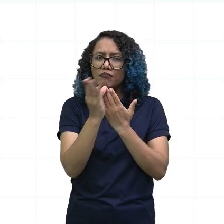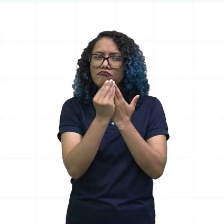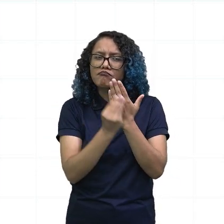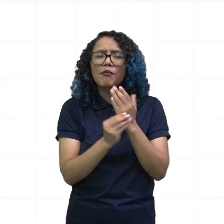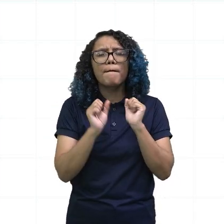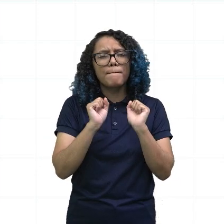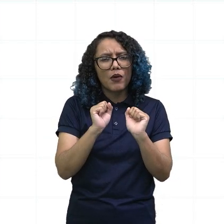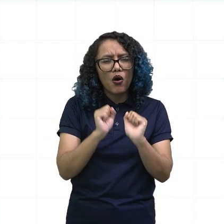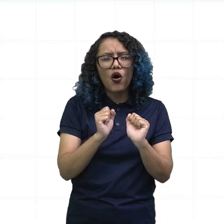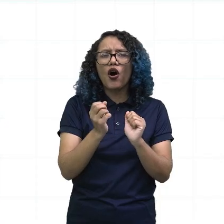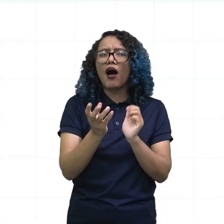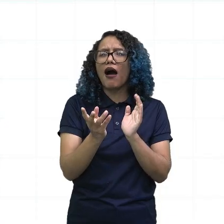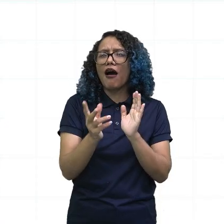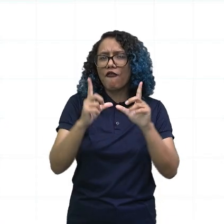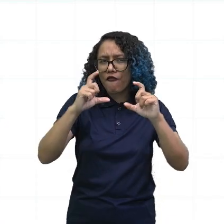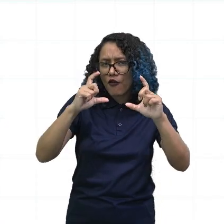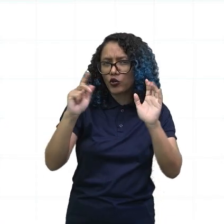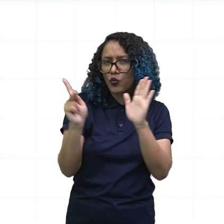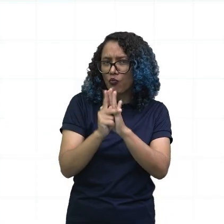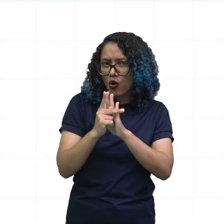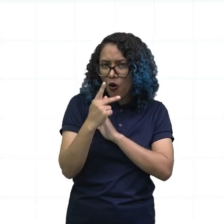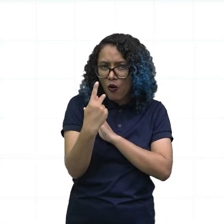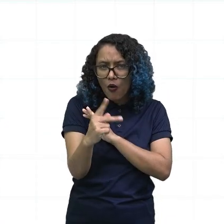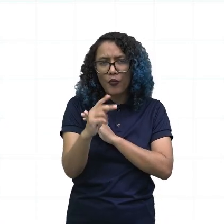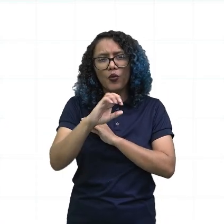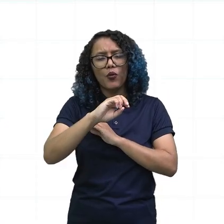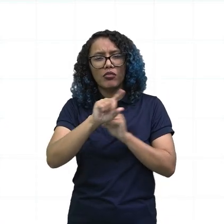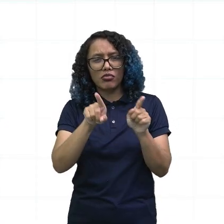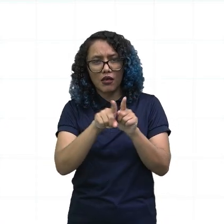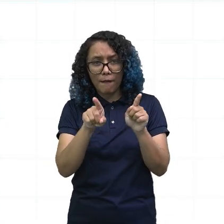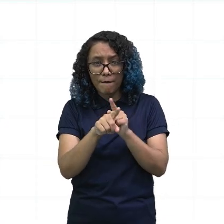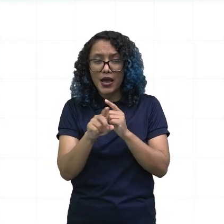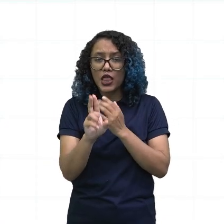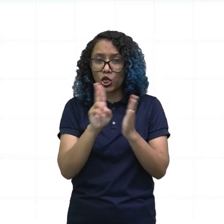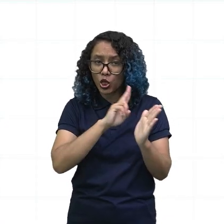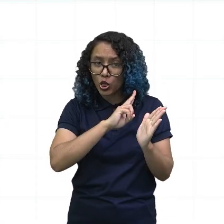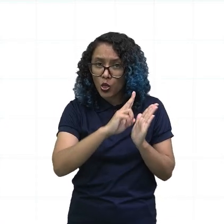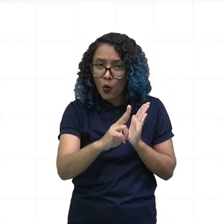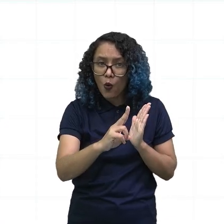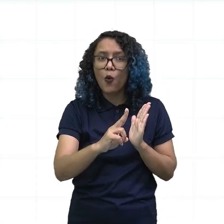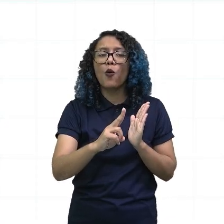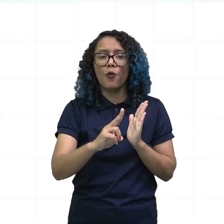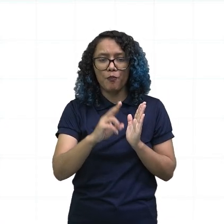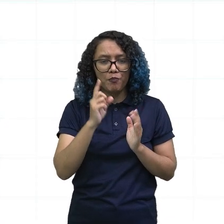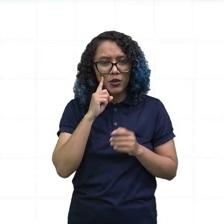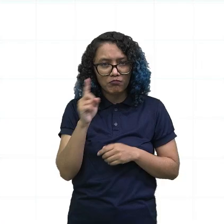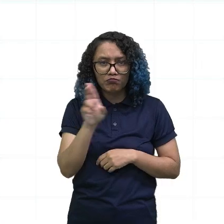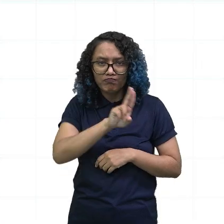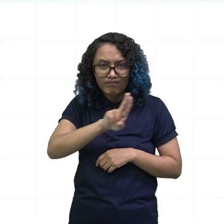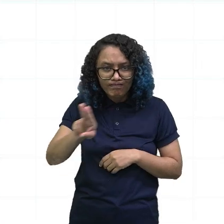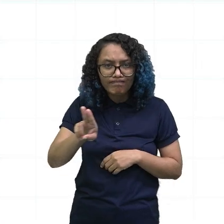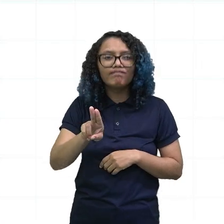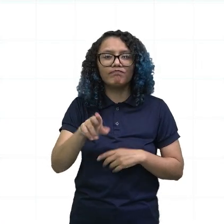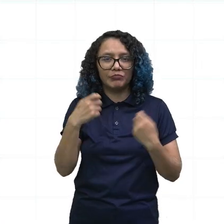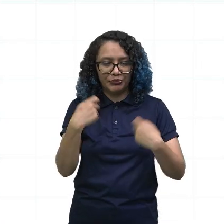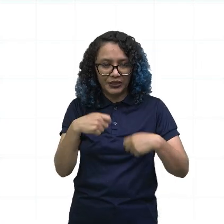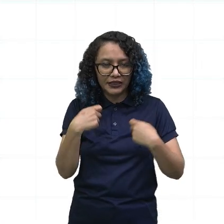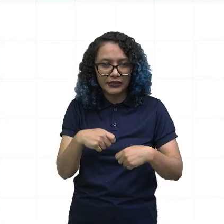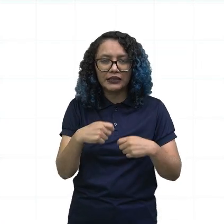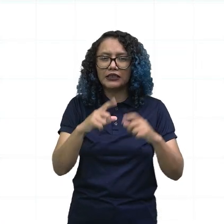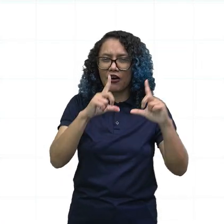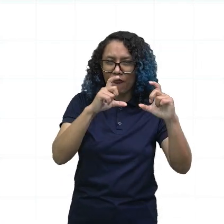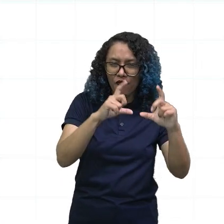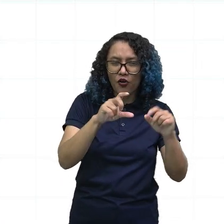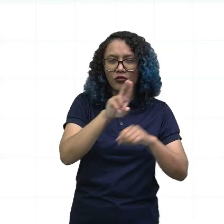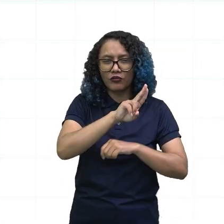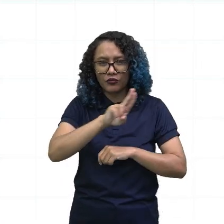foto dele, vai colocar o nome, né, nessa capa, o nome portfólio, a foto e a capa.